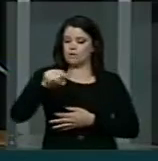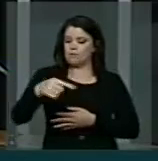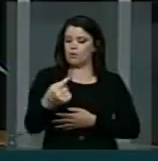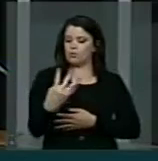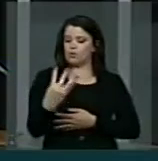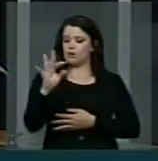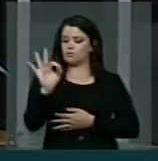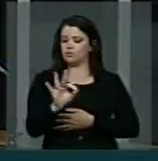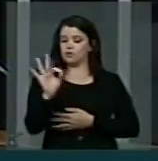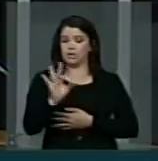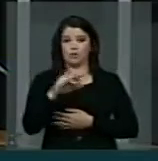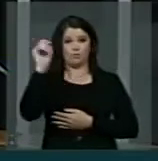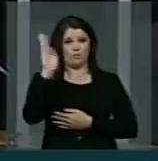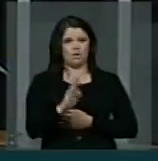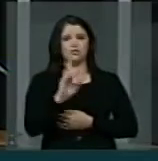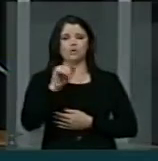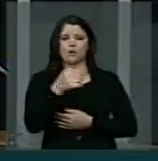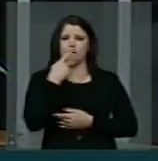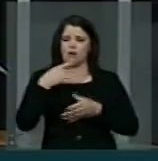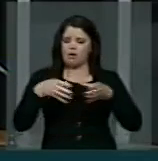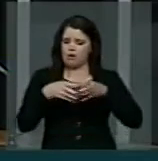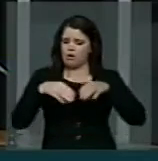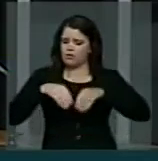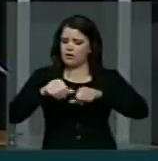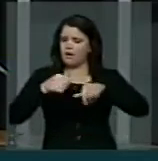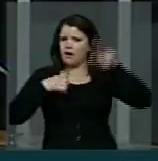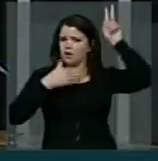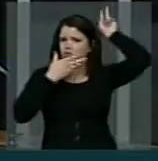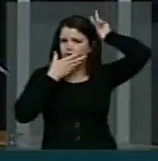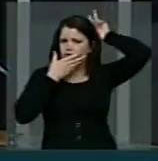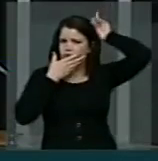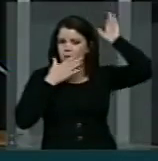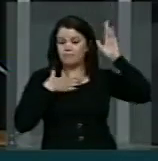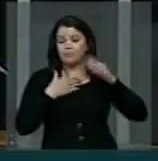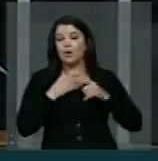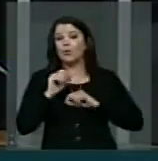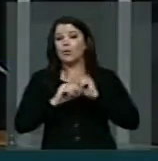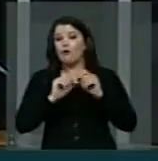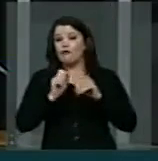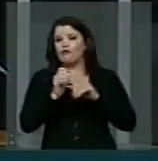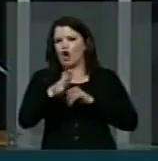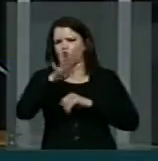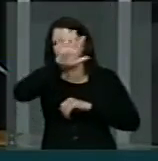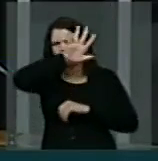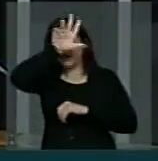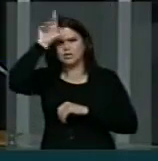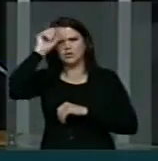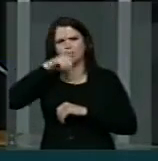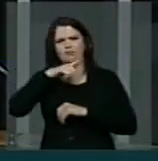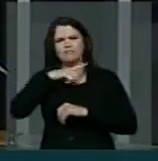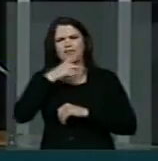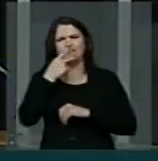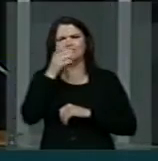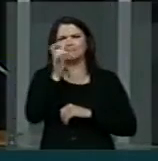12,4% do Brasil é de terras indígenas. Fora da Amazônia estão ínfimos